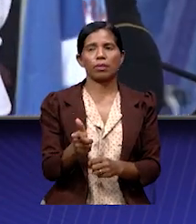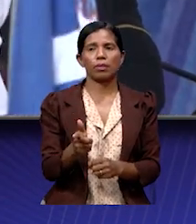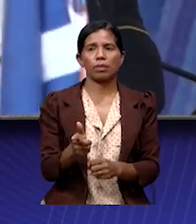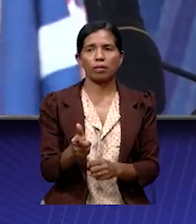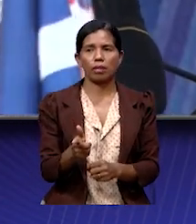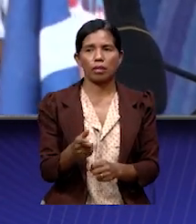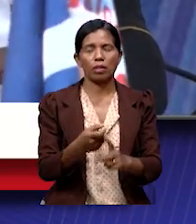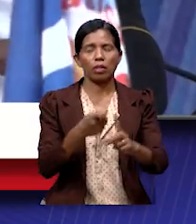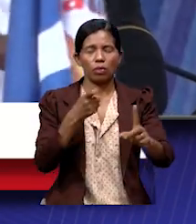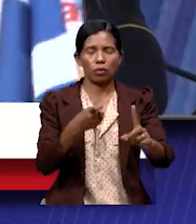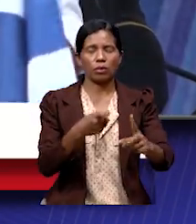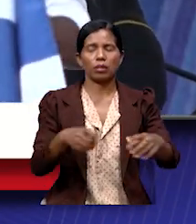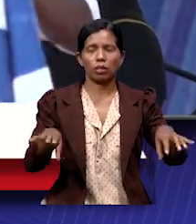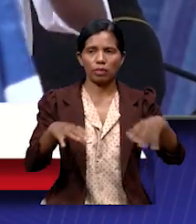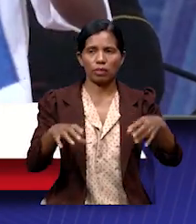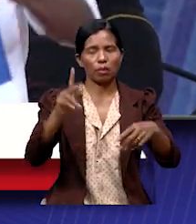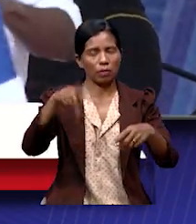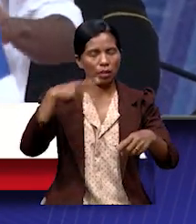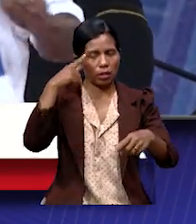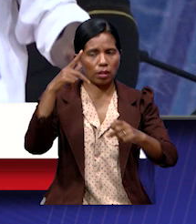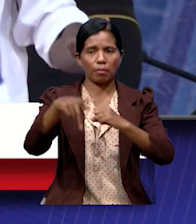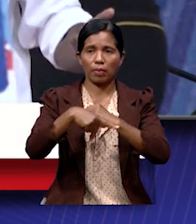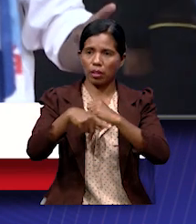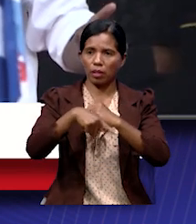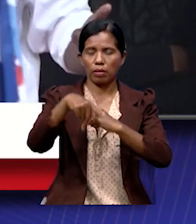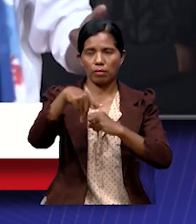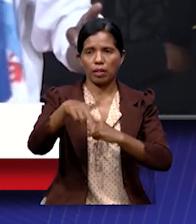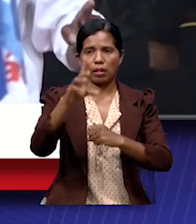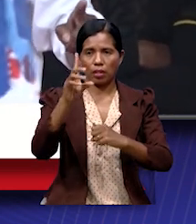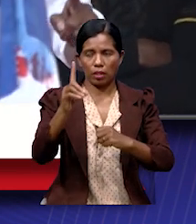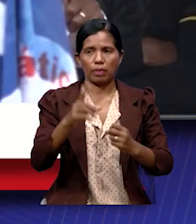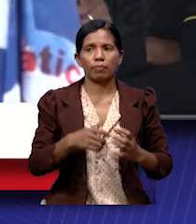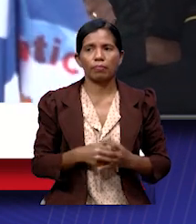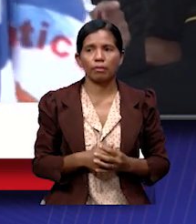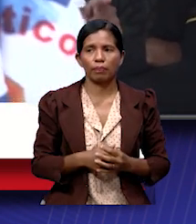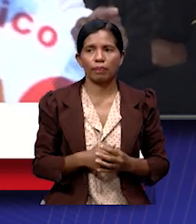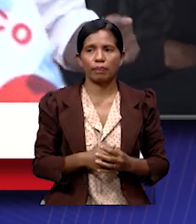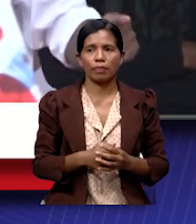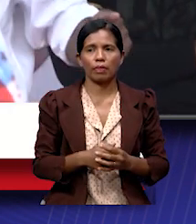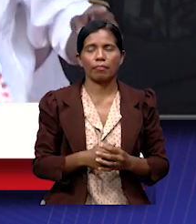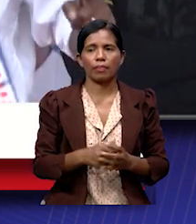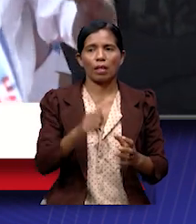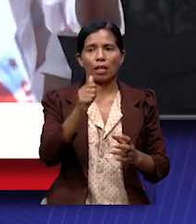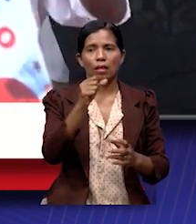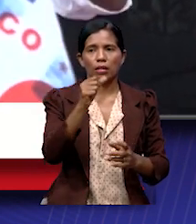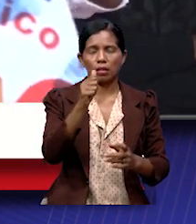hosi instrumento politiku Partido Demokratiku nenian. Hassanami mos,